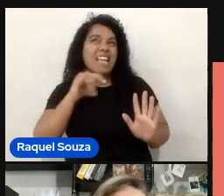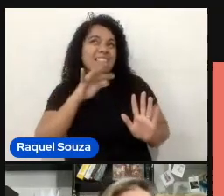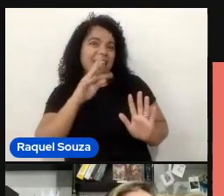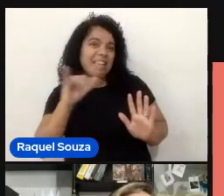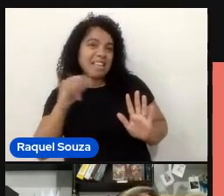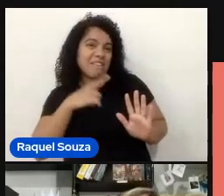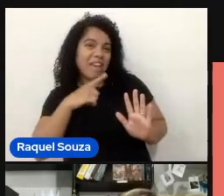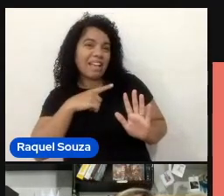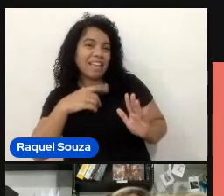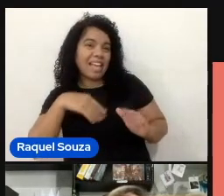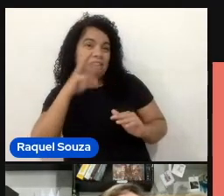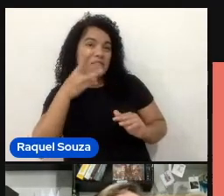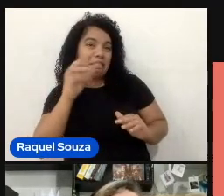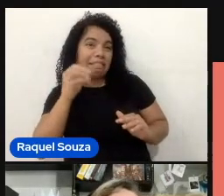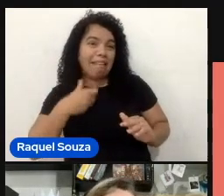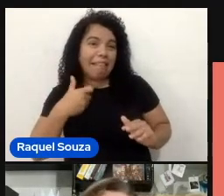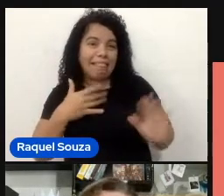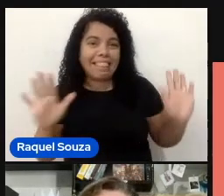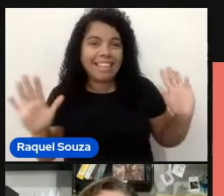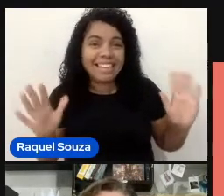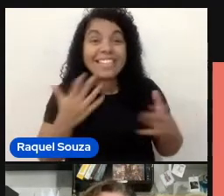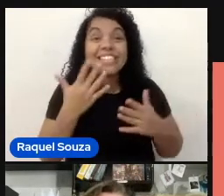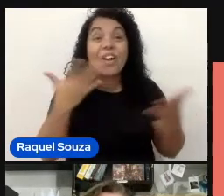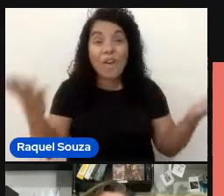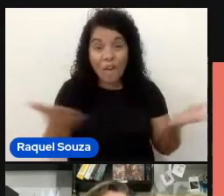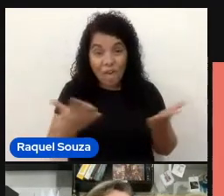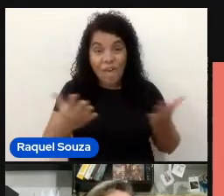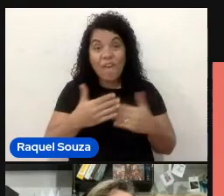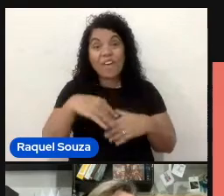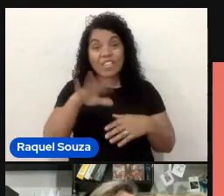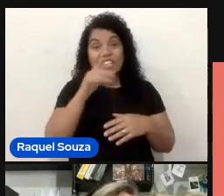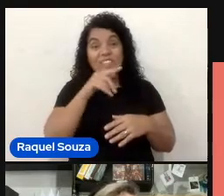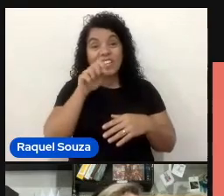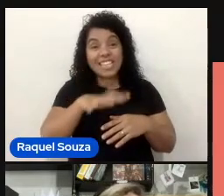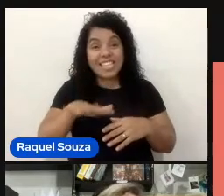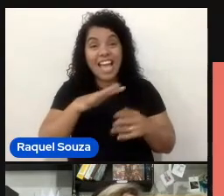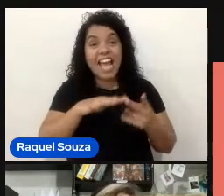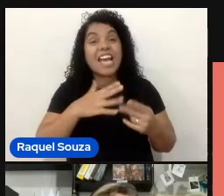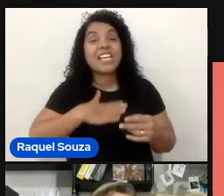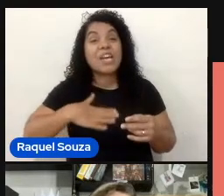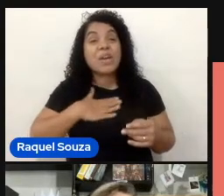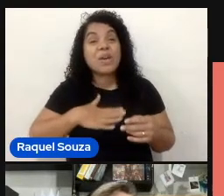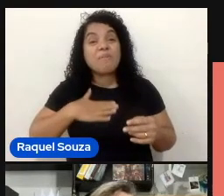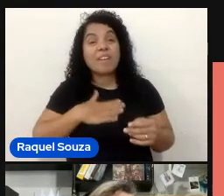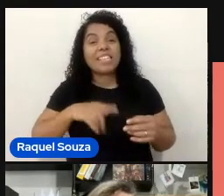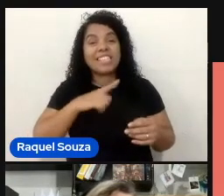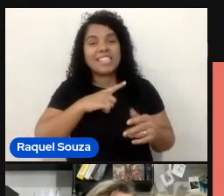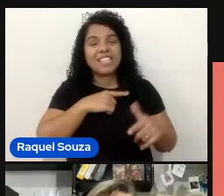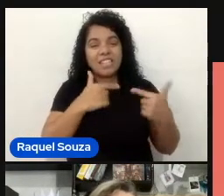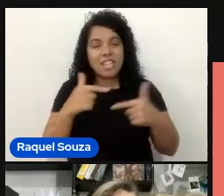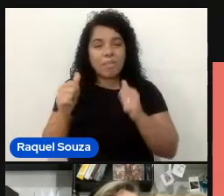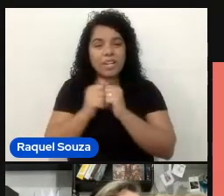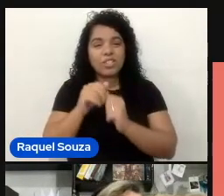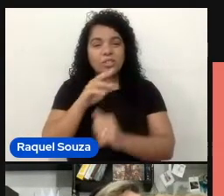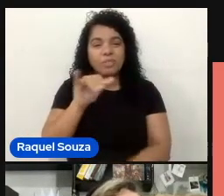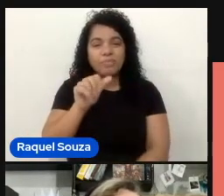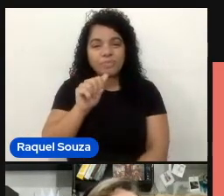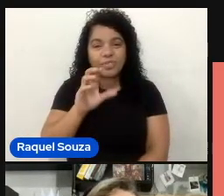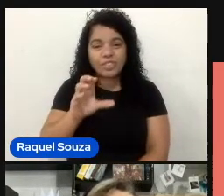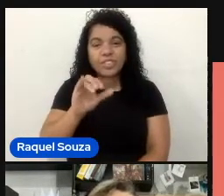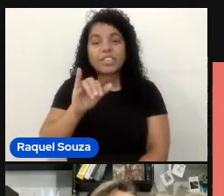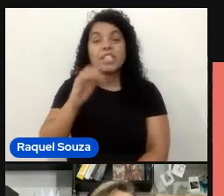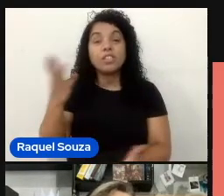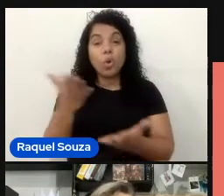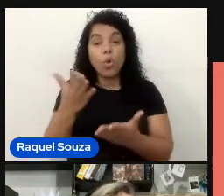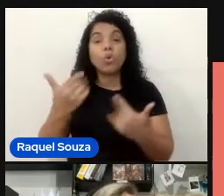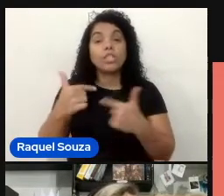trintona? Então hoje estou aqui na área. Tive o prazer de trabalhar com a Jace. Hoje eu trabalho com a Regi.